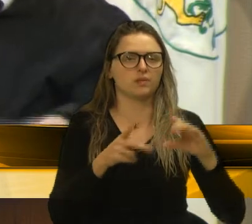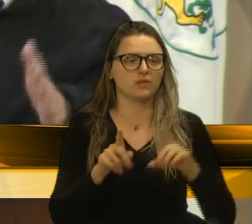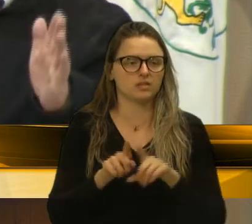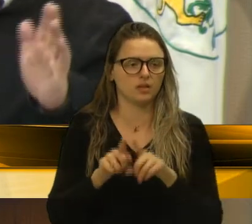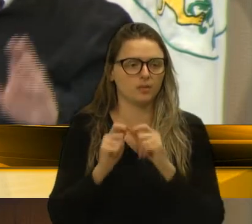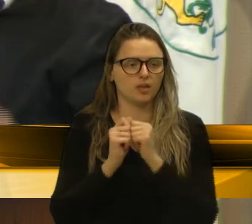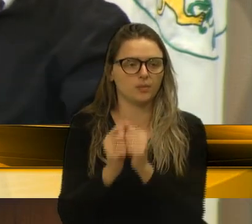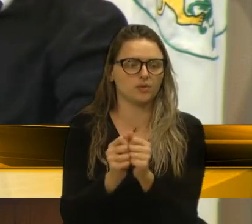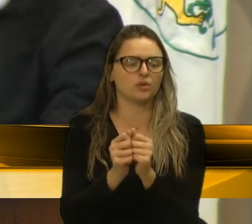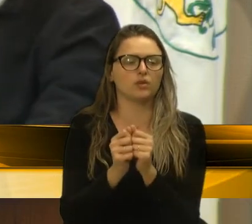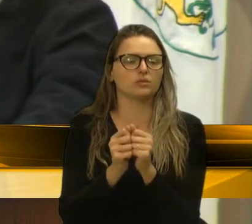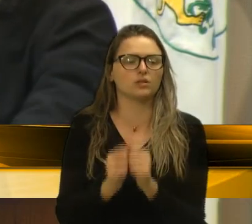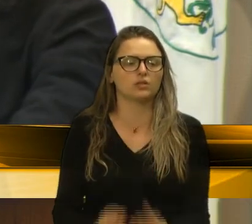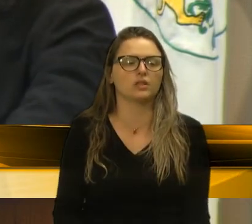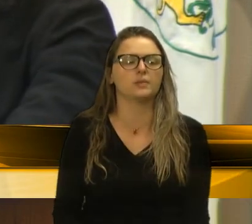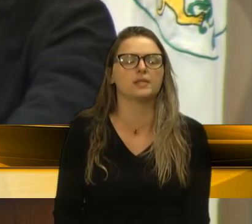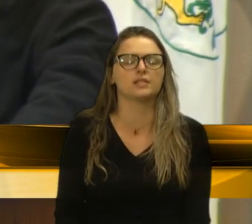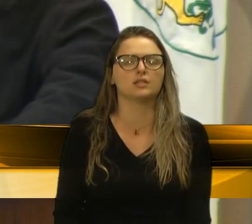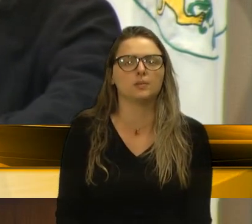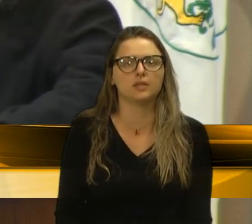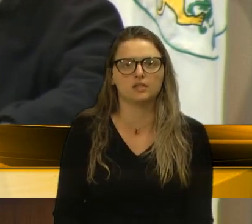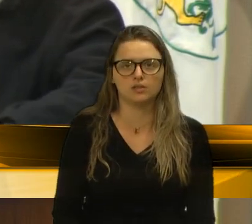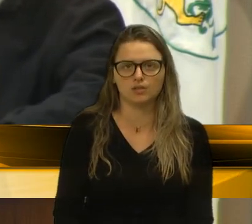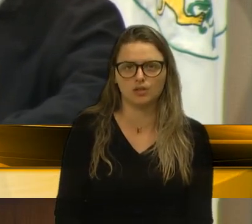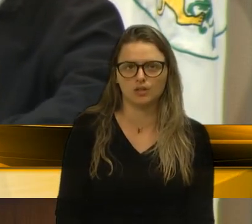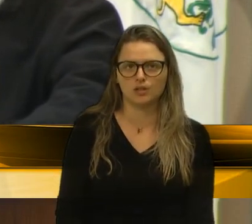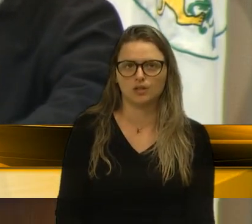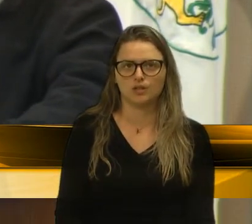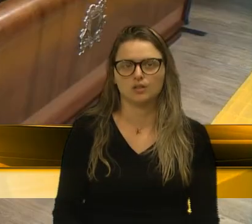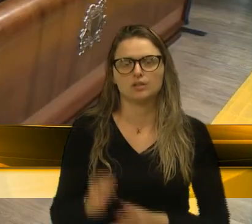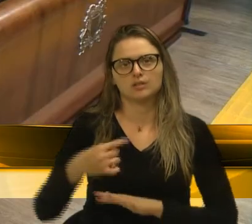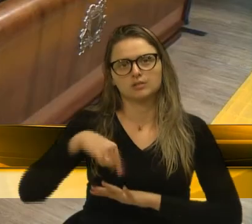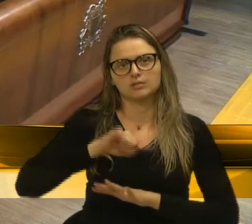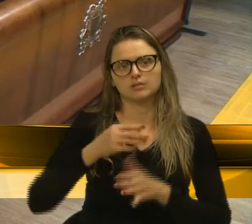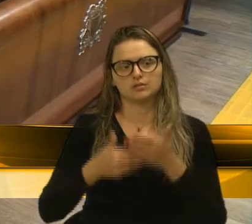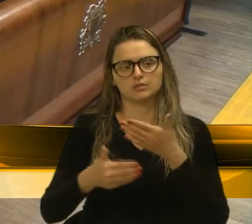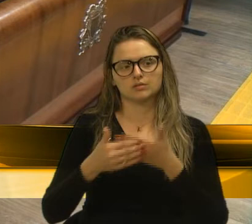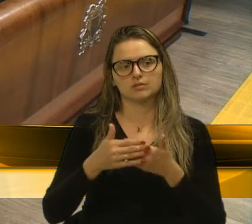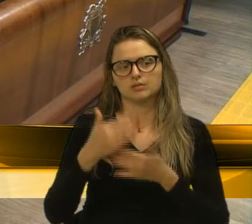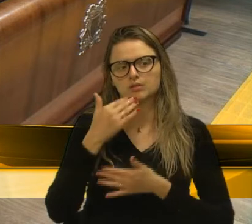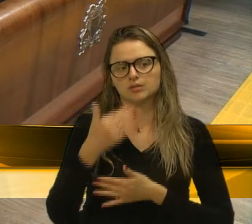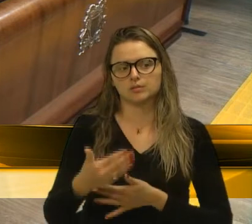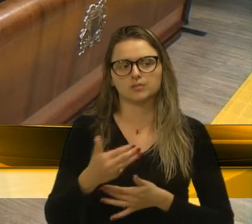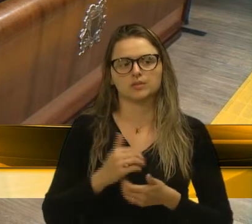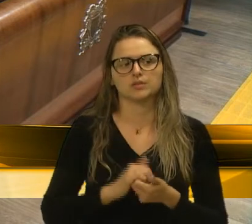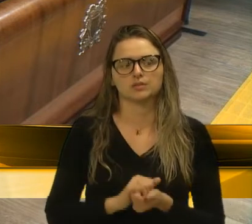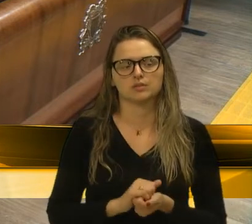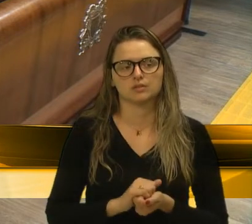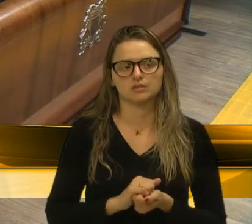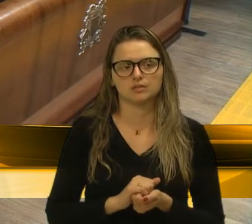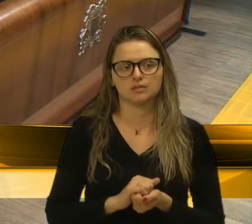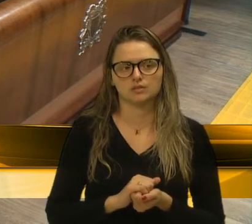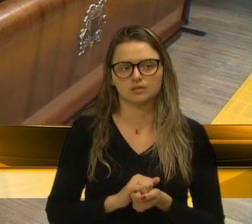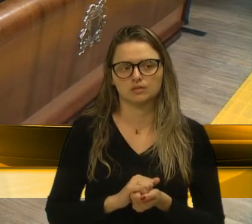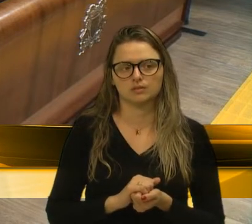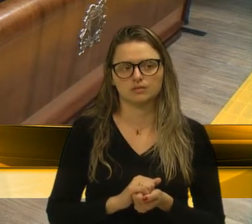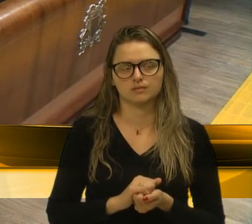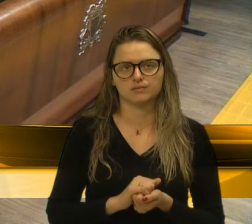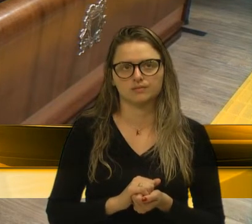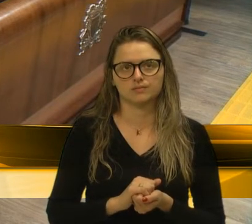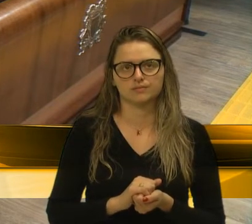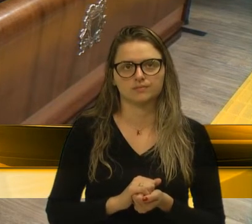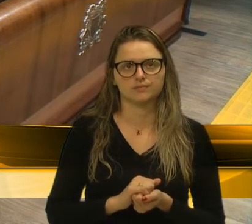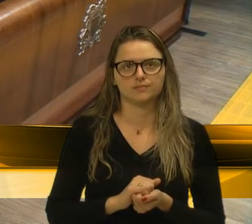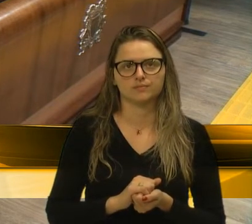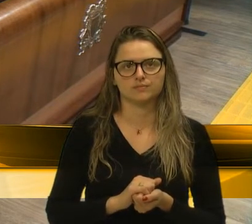então com outras entidades se eventualmente formos convocados. Então ficam esses esclarecimentos à casa, né?